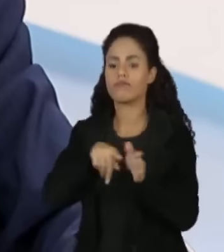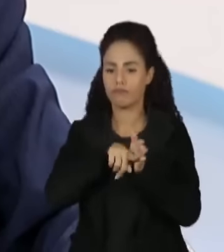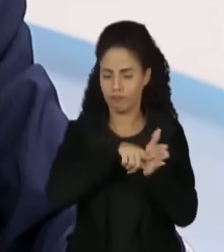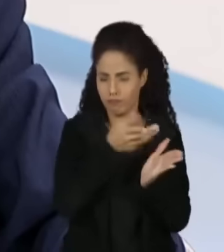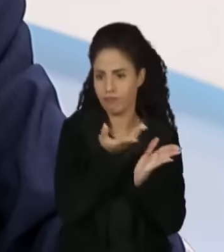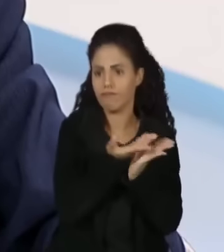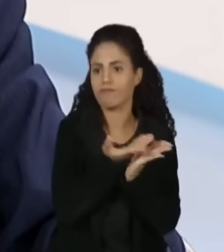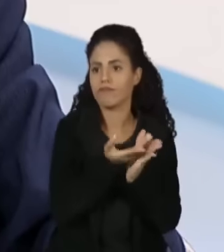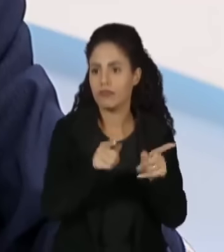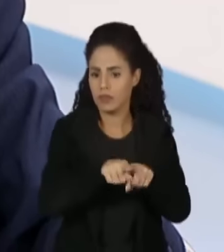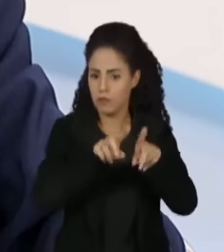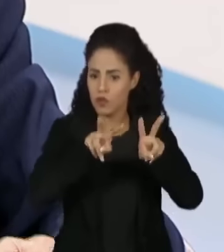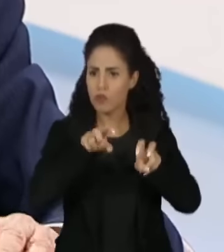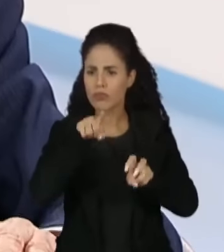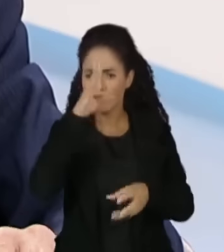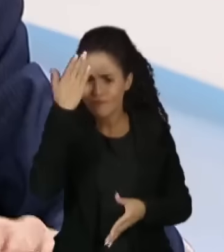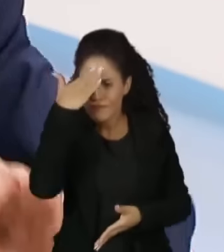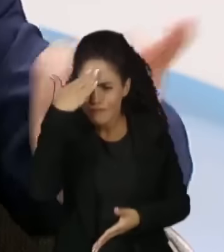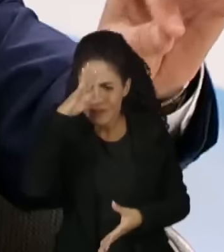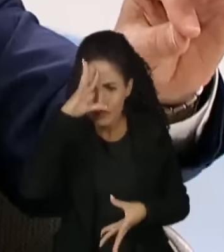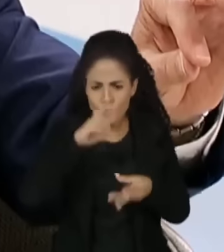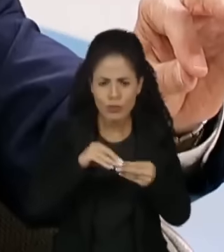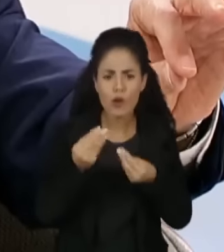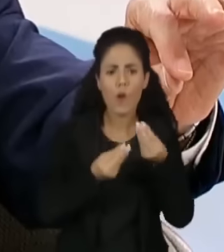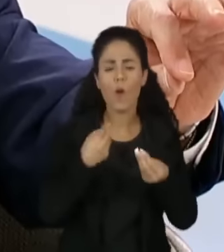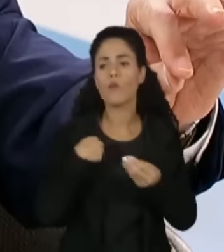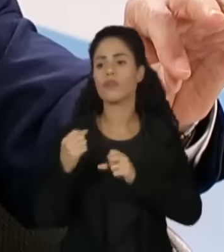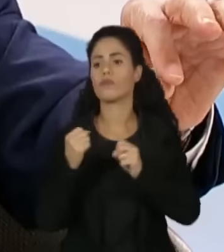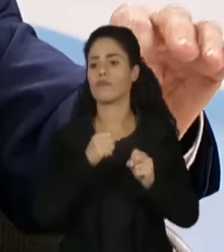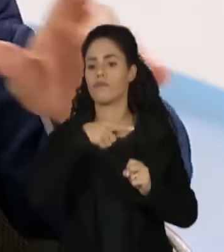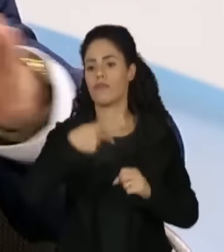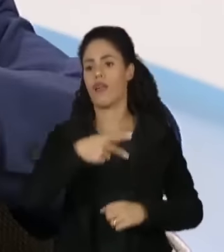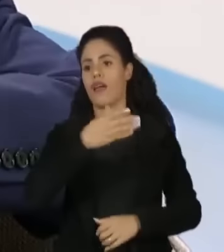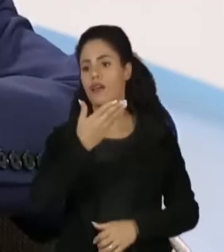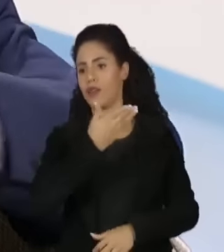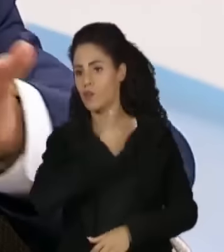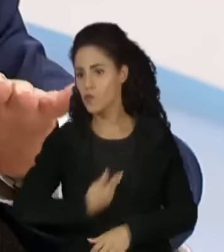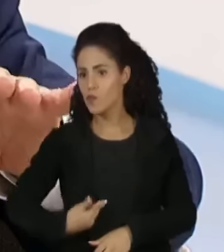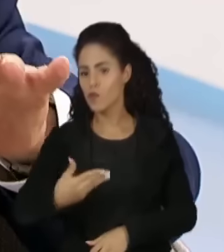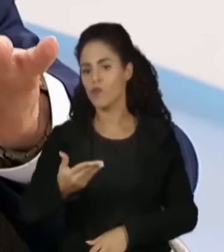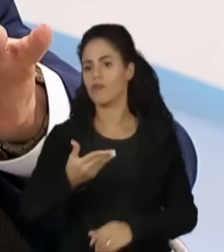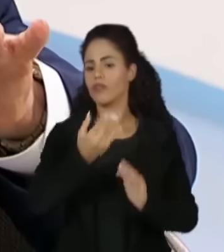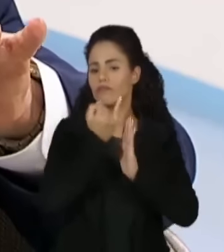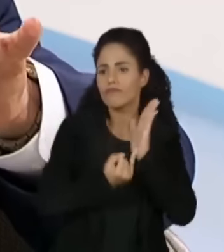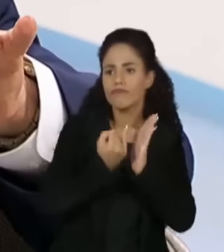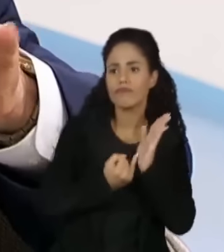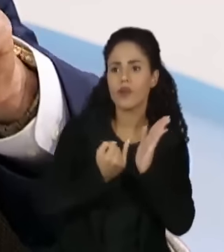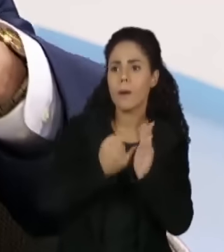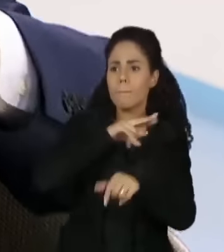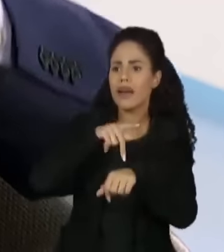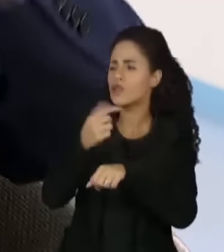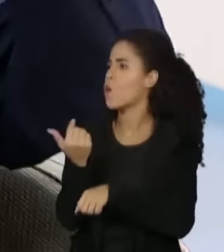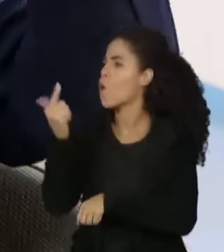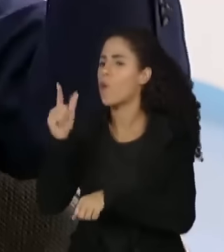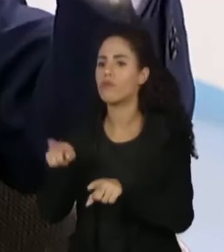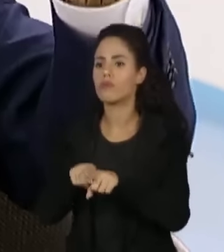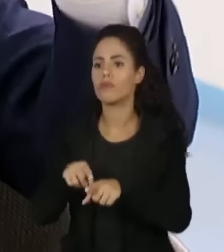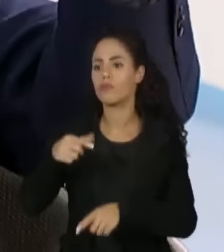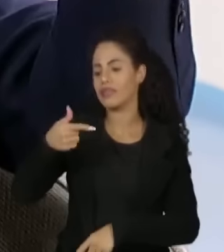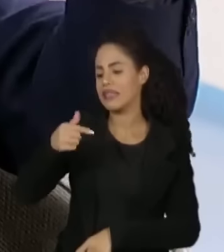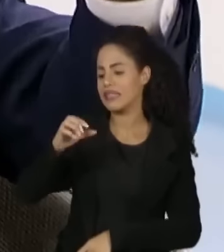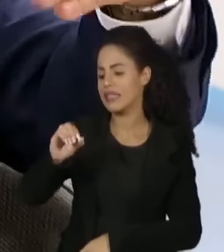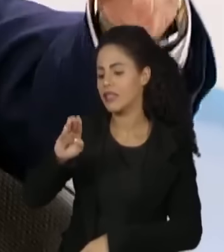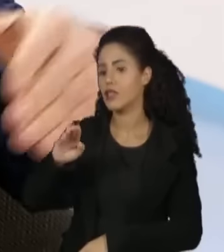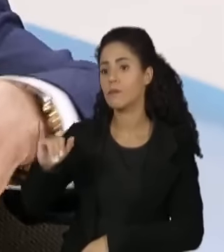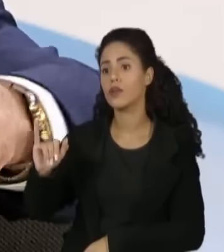Supremo para entender a litigância contra o poder público no Brasil. Em nenhum país do mundo você gasta 70